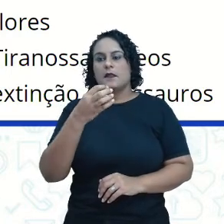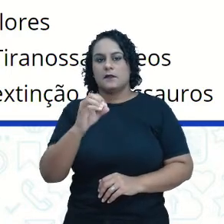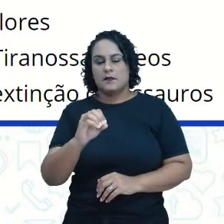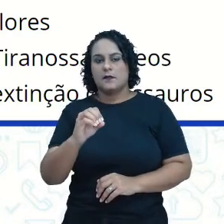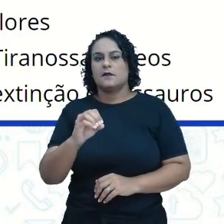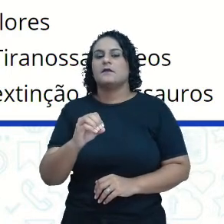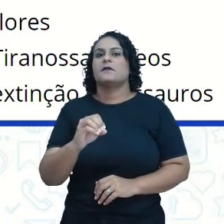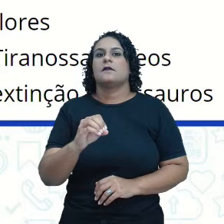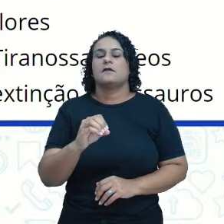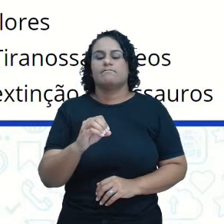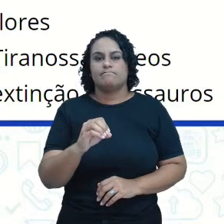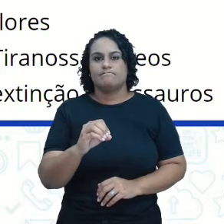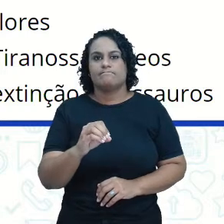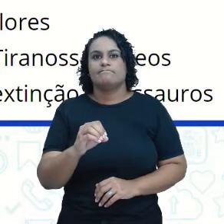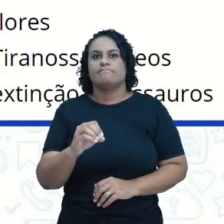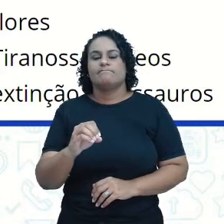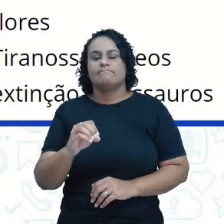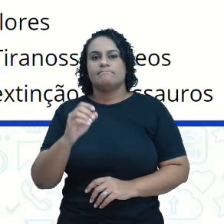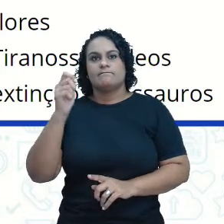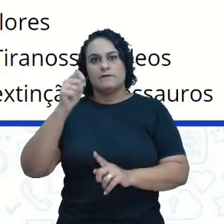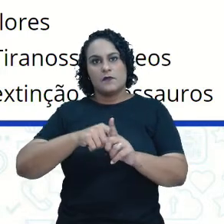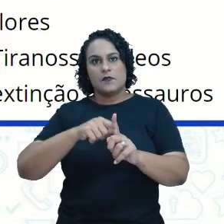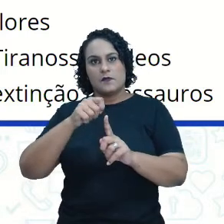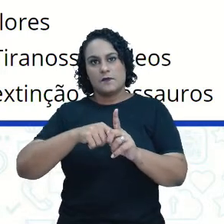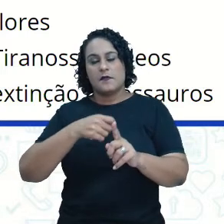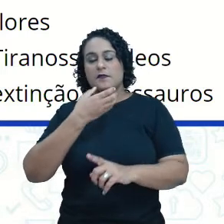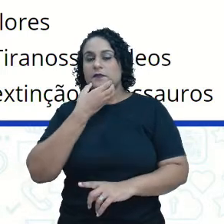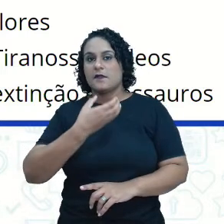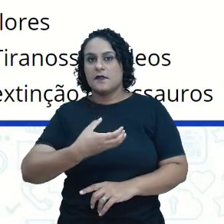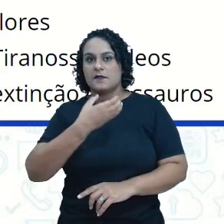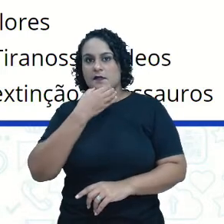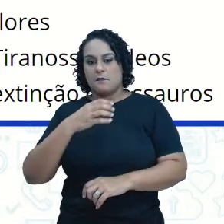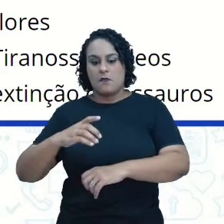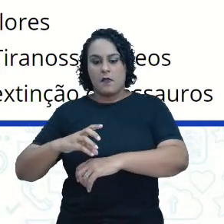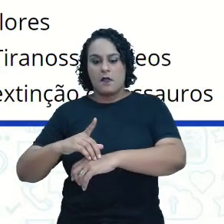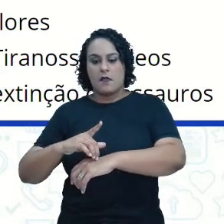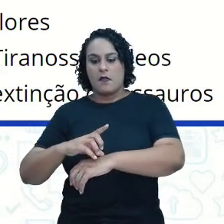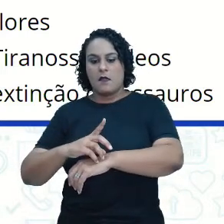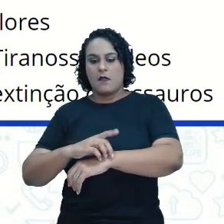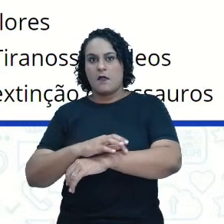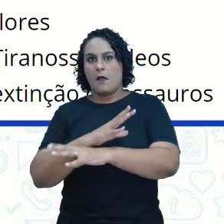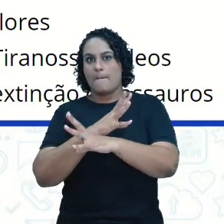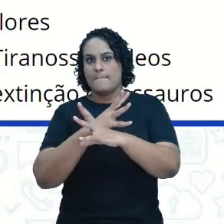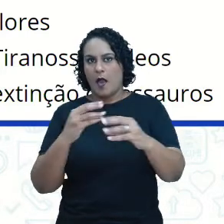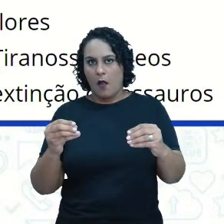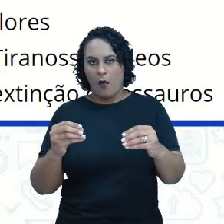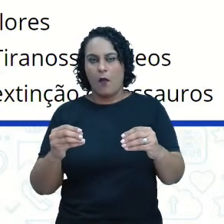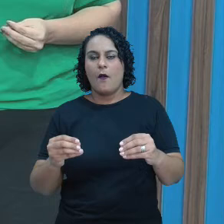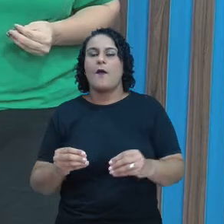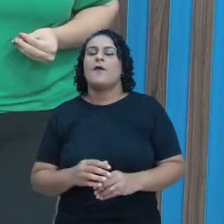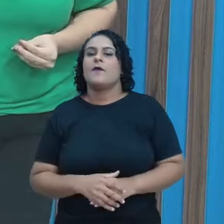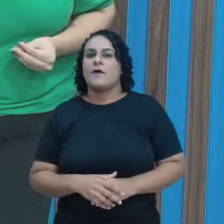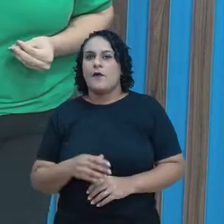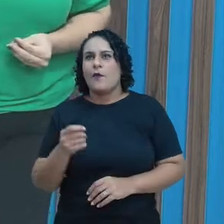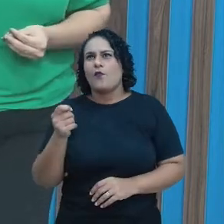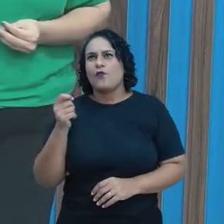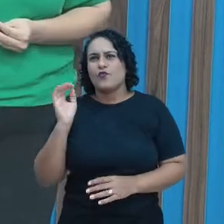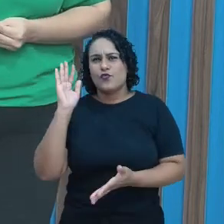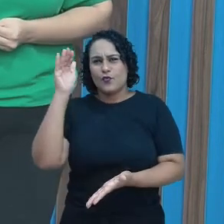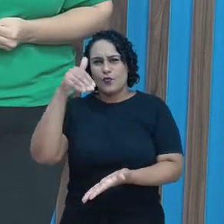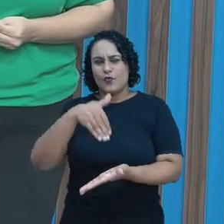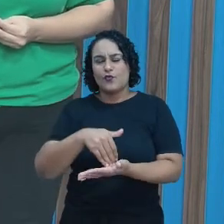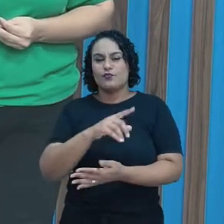dinossauros acontece. Olha aí, ó, 30 de dezembro. Vê, a gente já está bem no finalzinho, no último dia